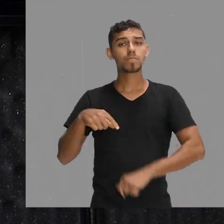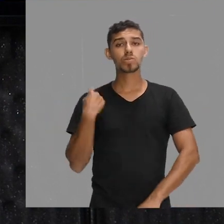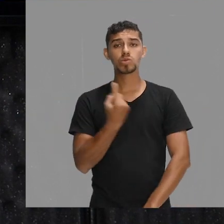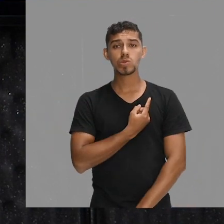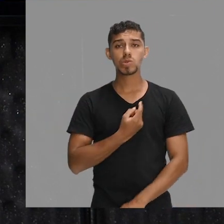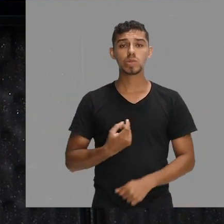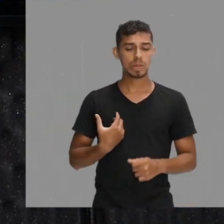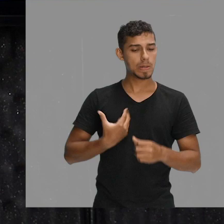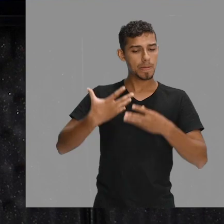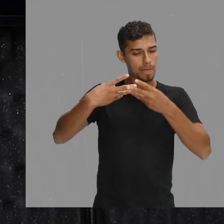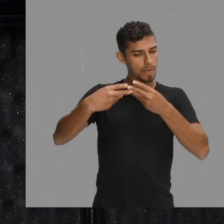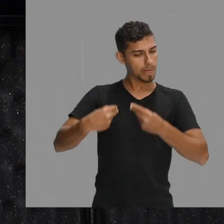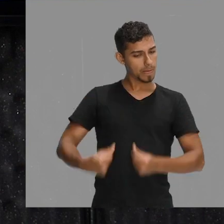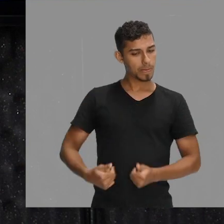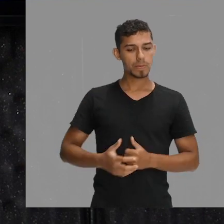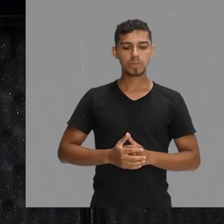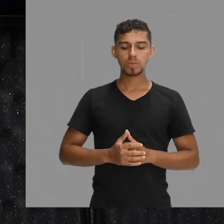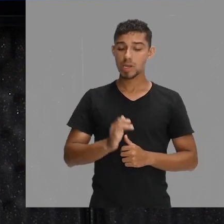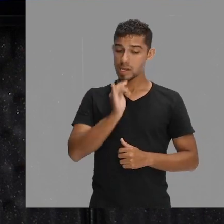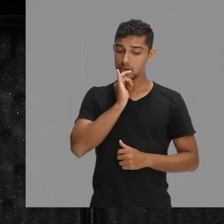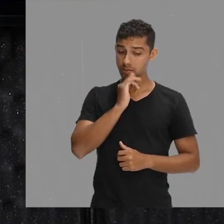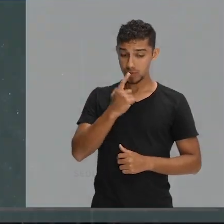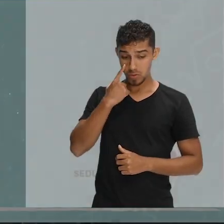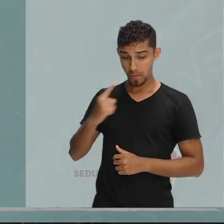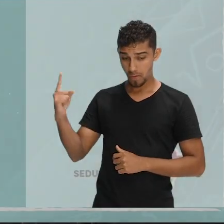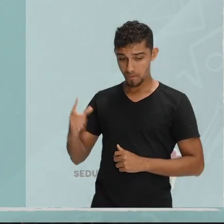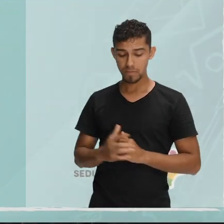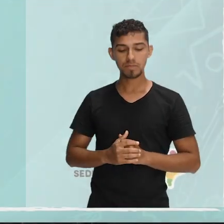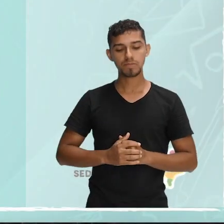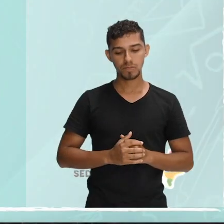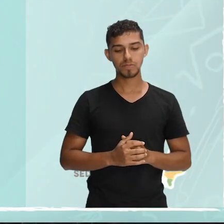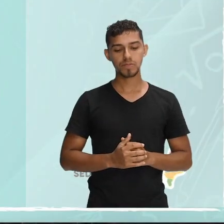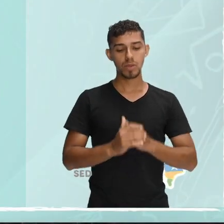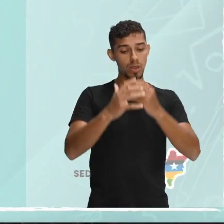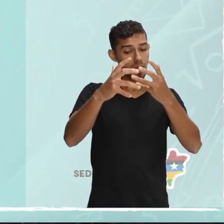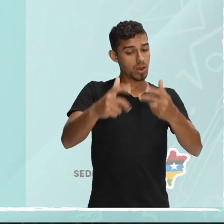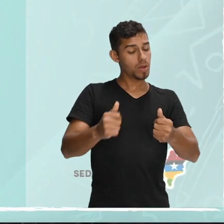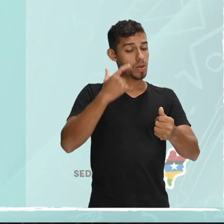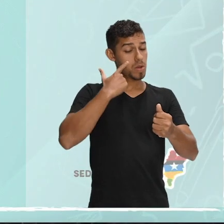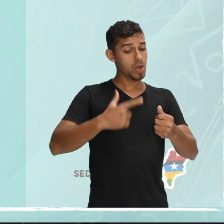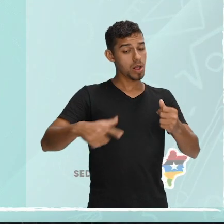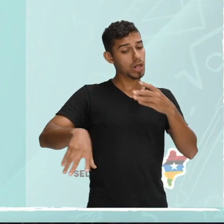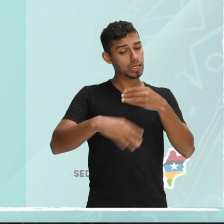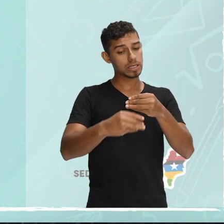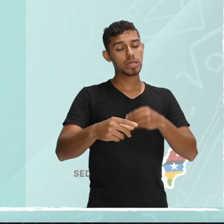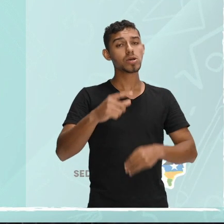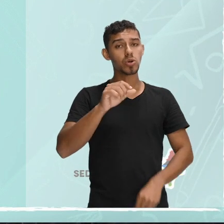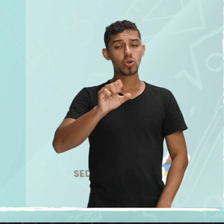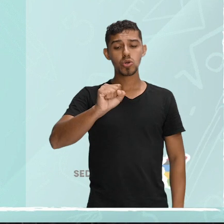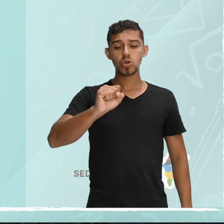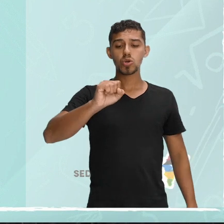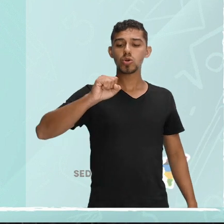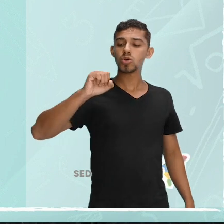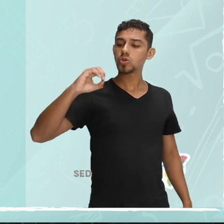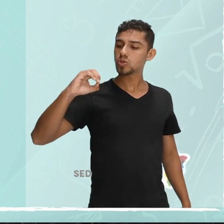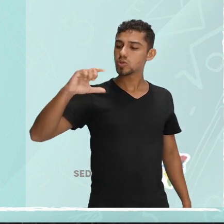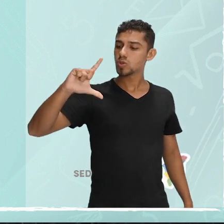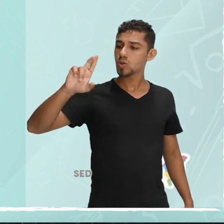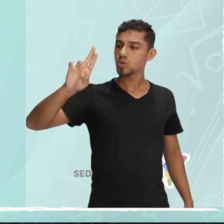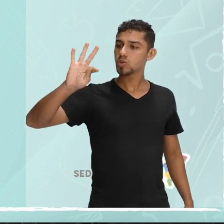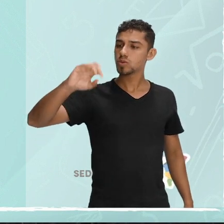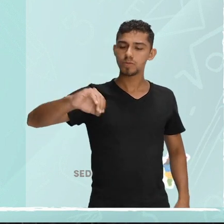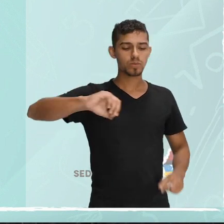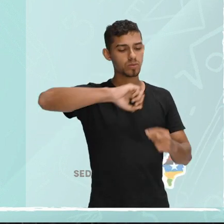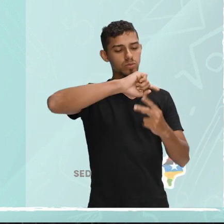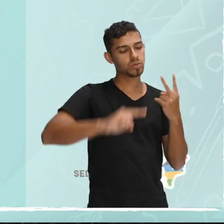nós dissolvemos. Vamos aqui. Essas partículas, né, ou seja, os solutos, eles podem ser